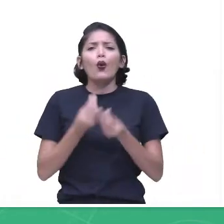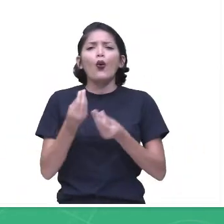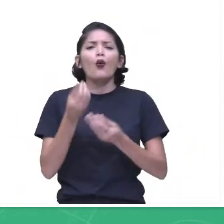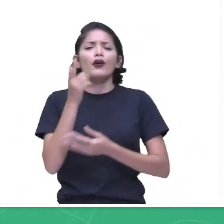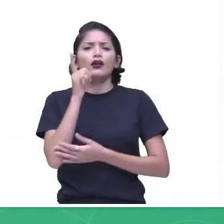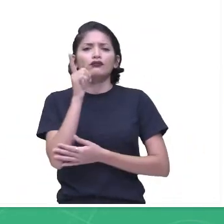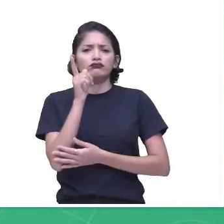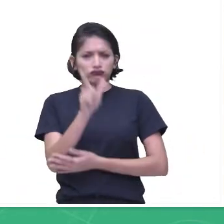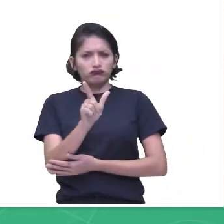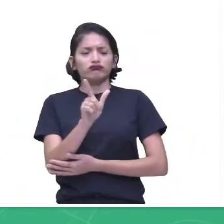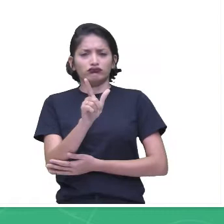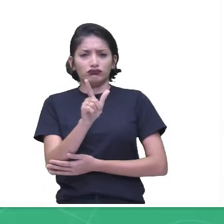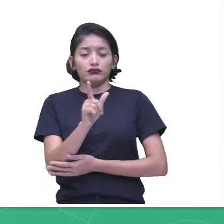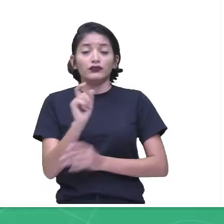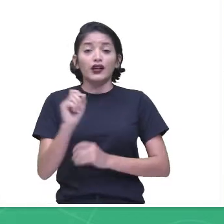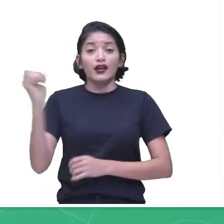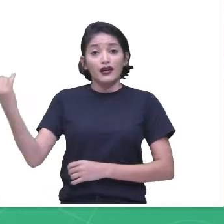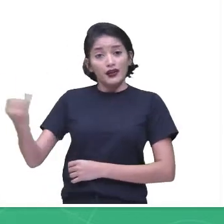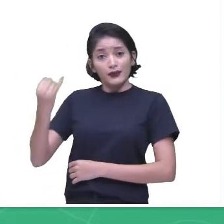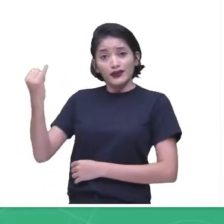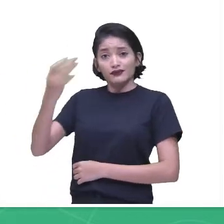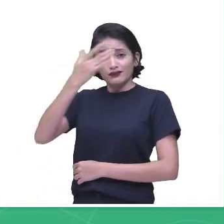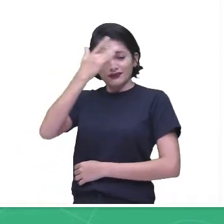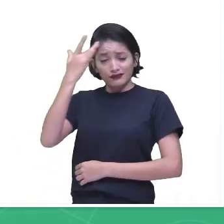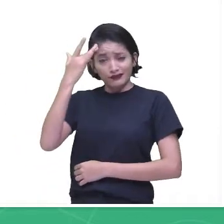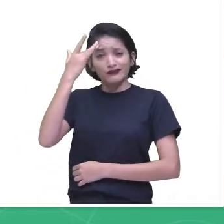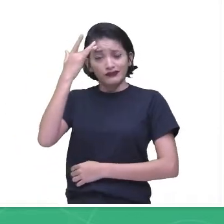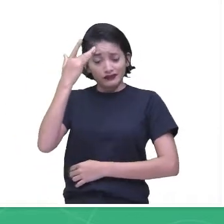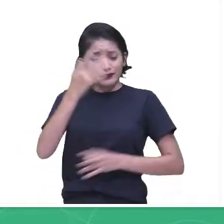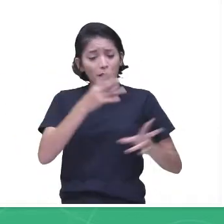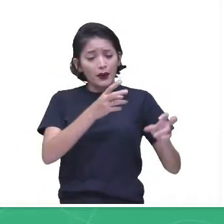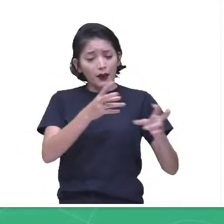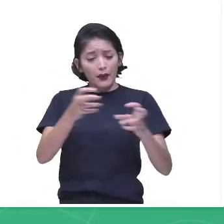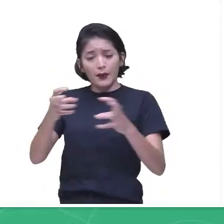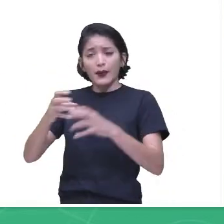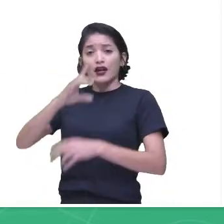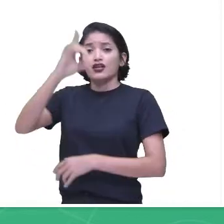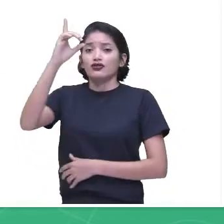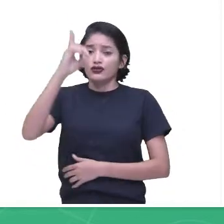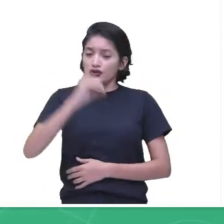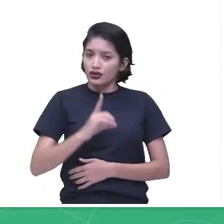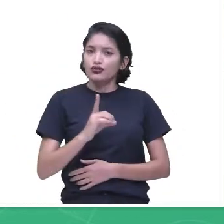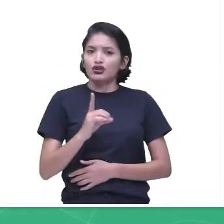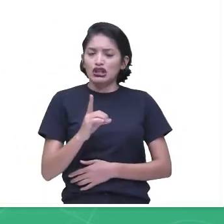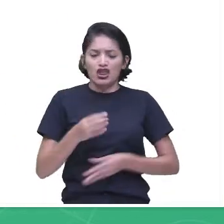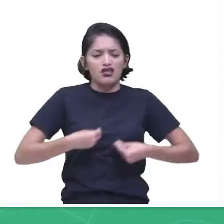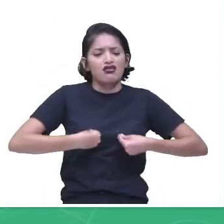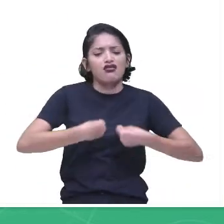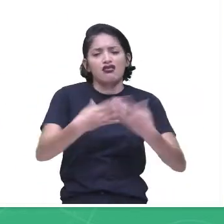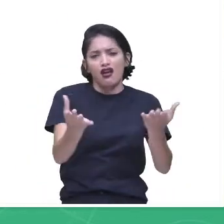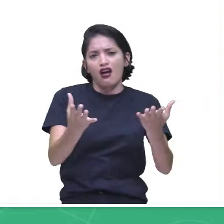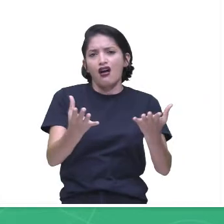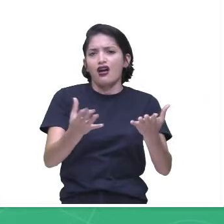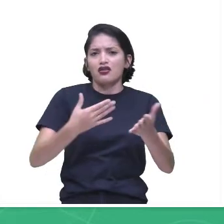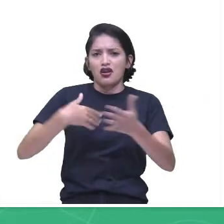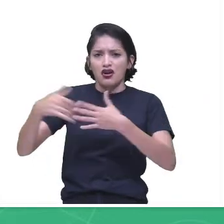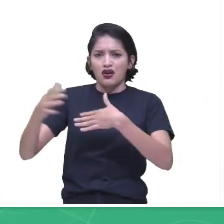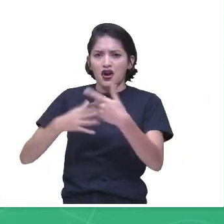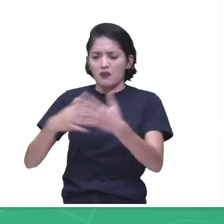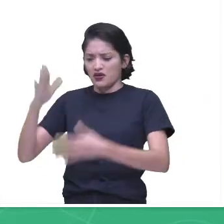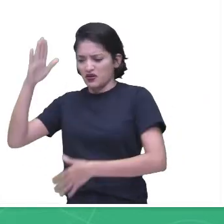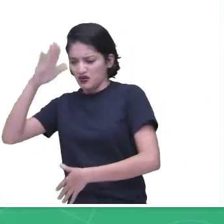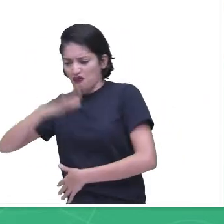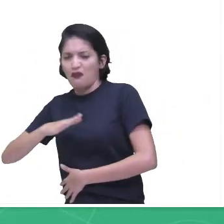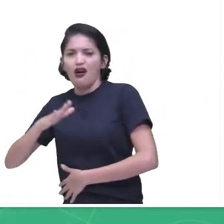É importante que as pessoas percebam que esse direito, ele não é dado para os criminosos, não é dado